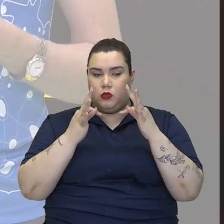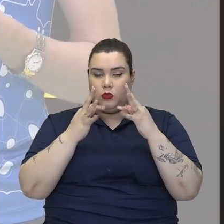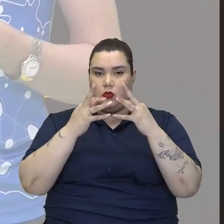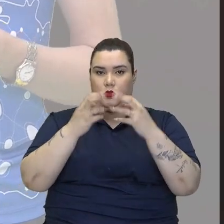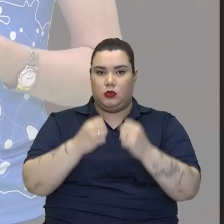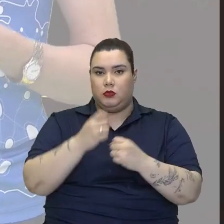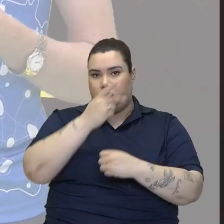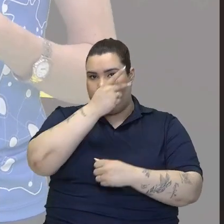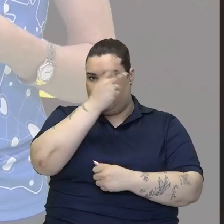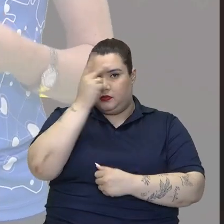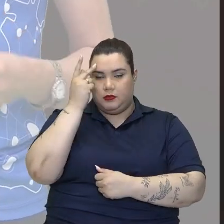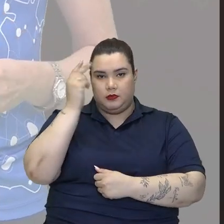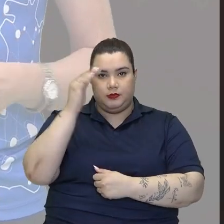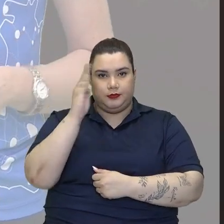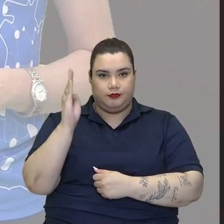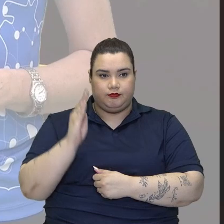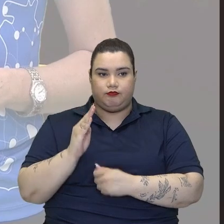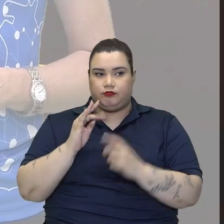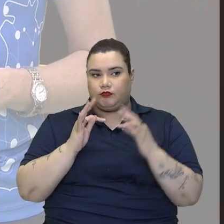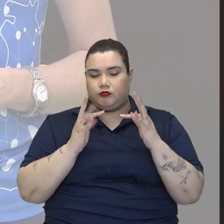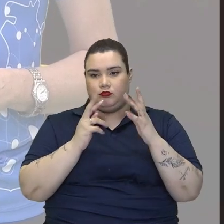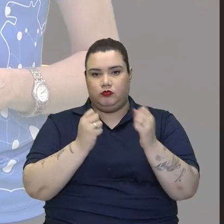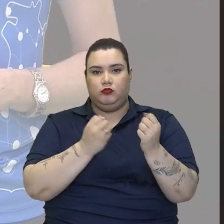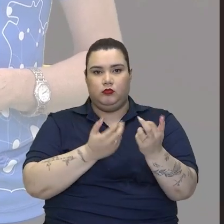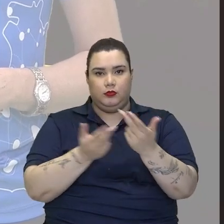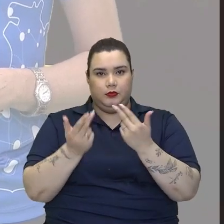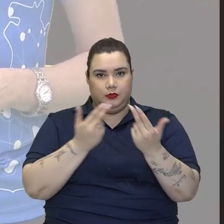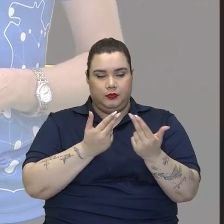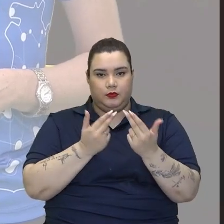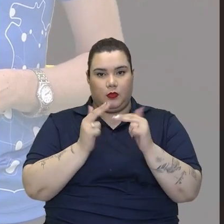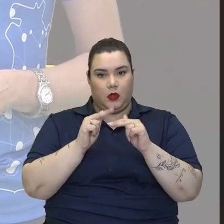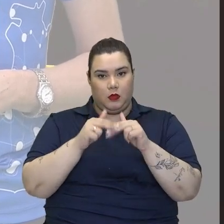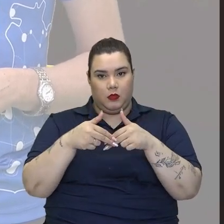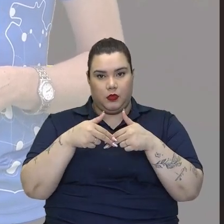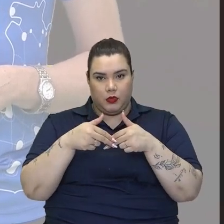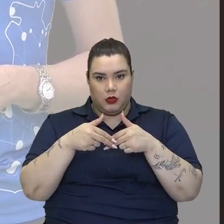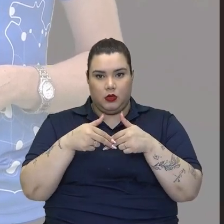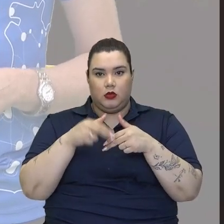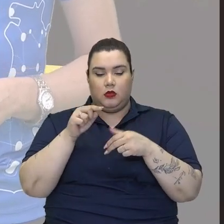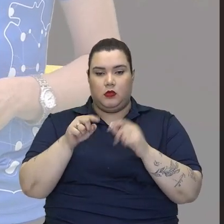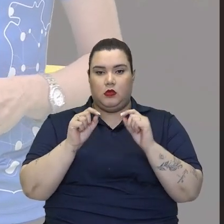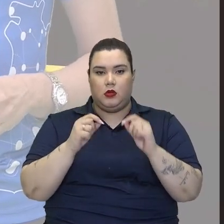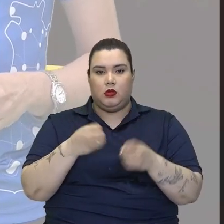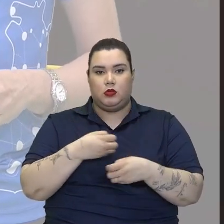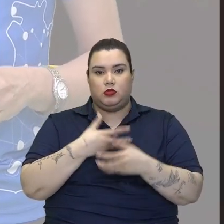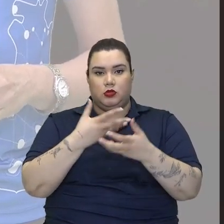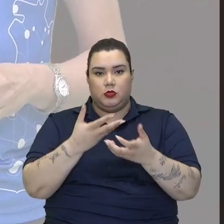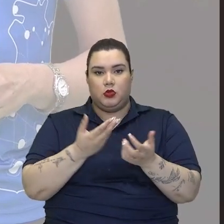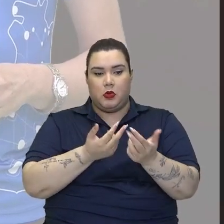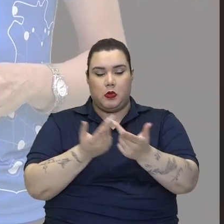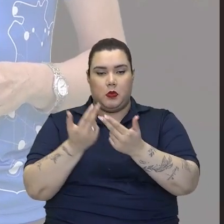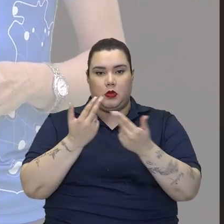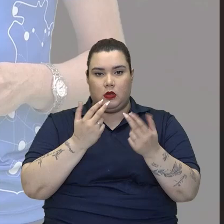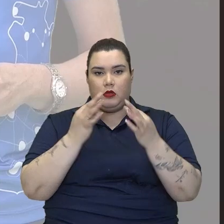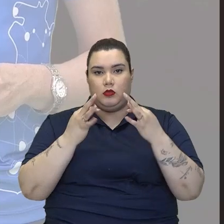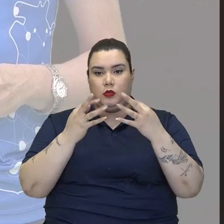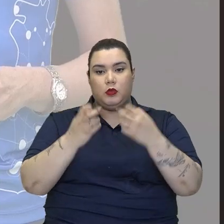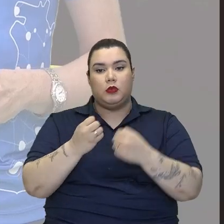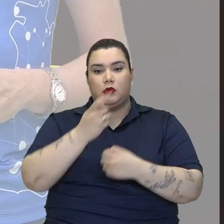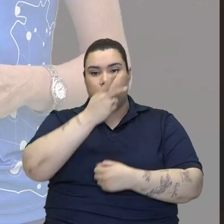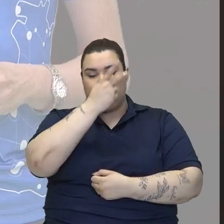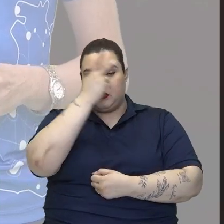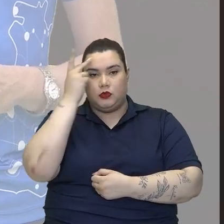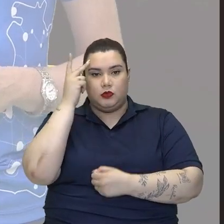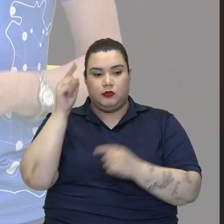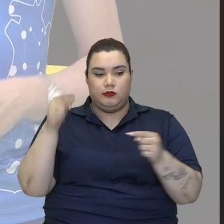somos iguais. Por isso que é a expressão da igualdade dos indivíduos perante a lei